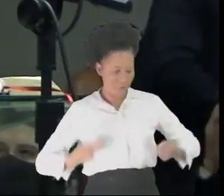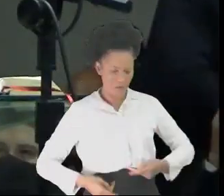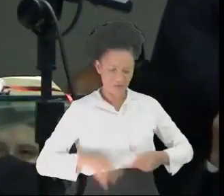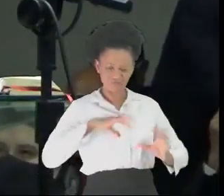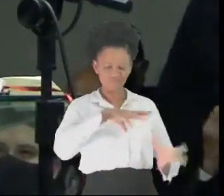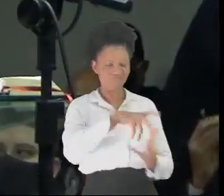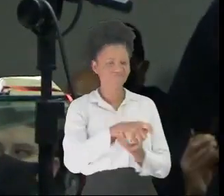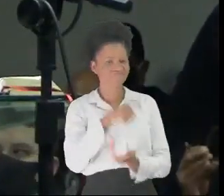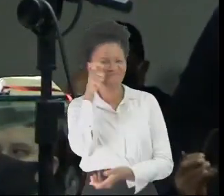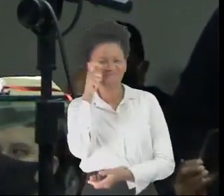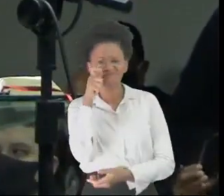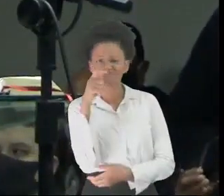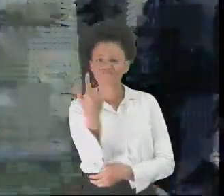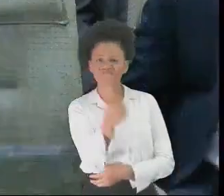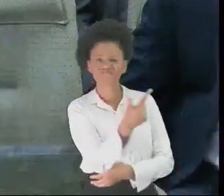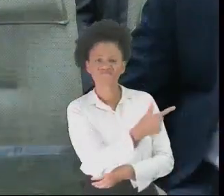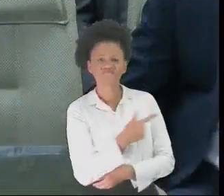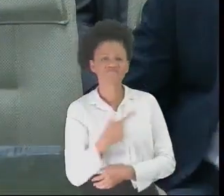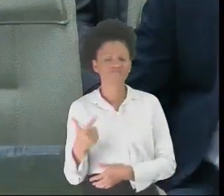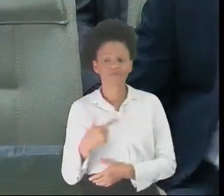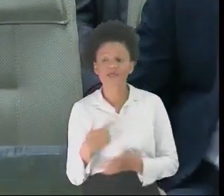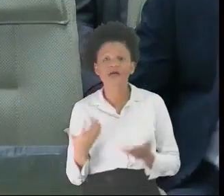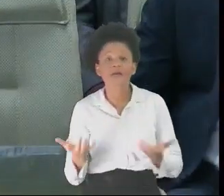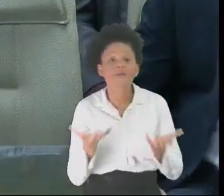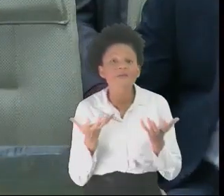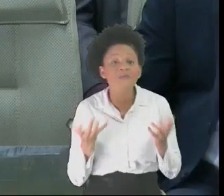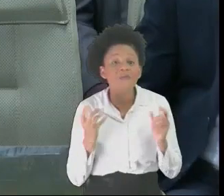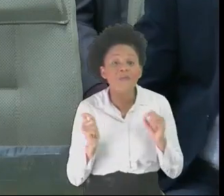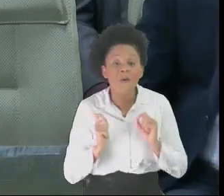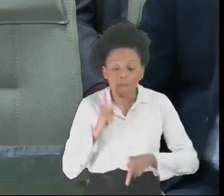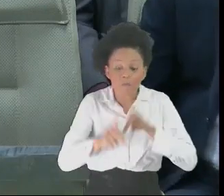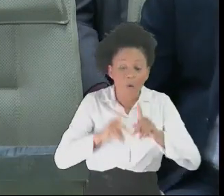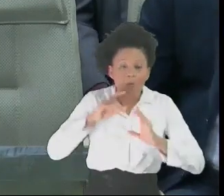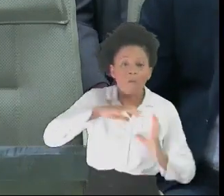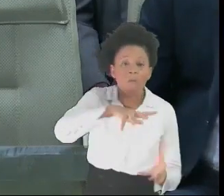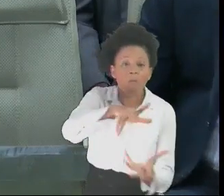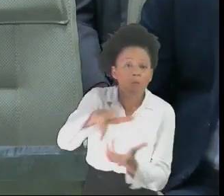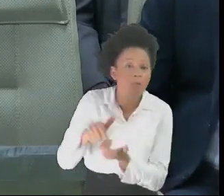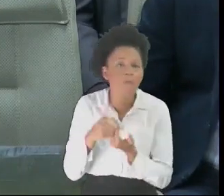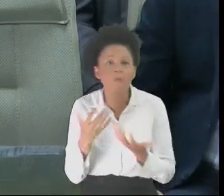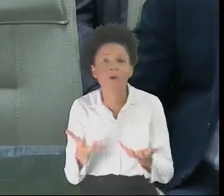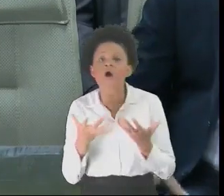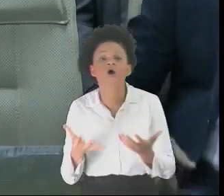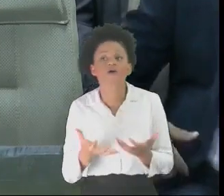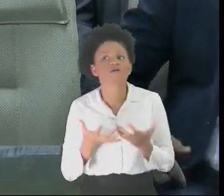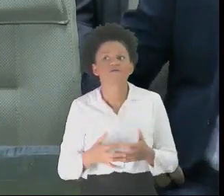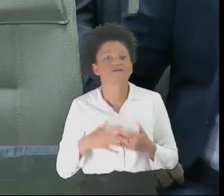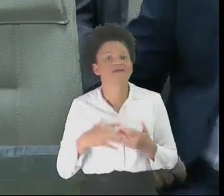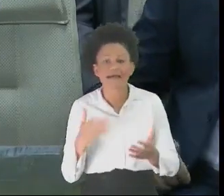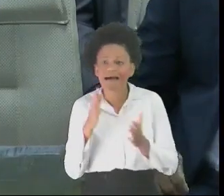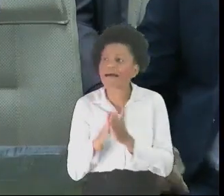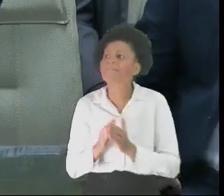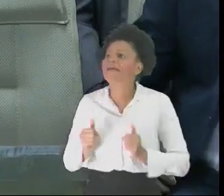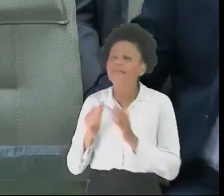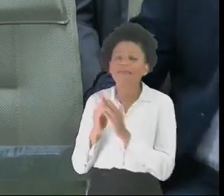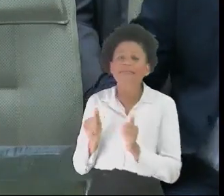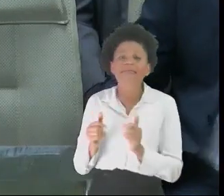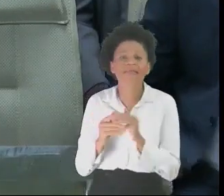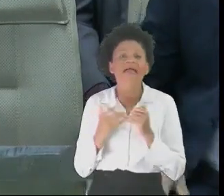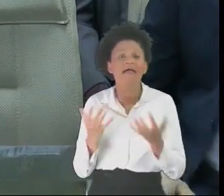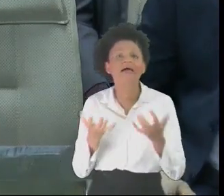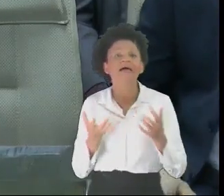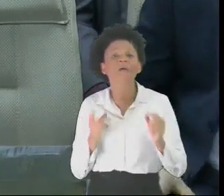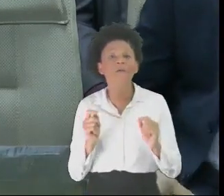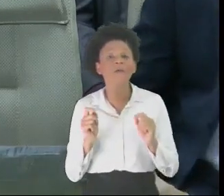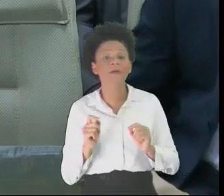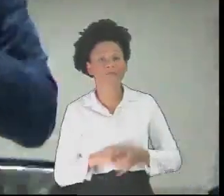nisso. Qual é o milagre que a humanidade quer hoje? Qual é o prodígio? Quais são os prodígios que a humanidade quer